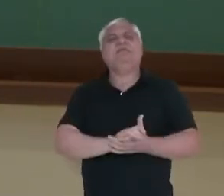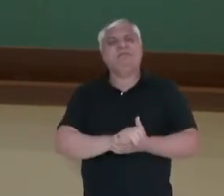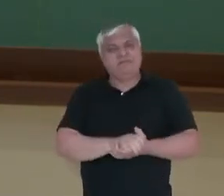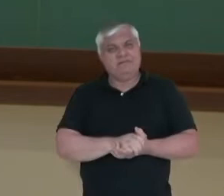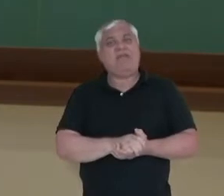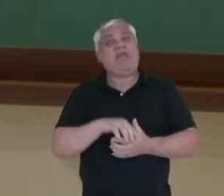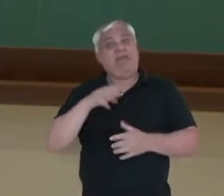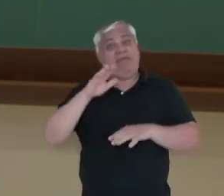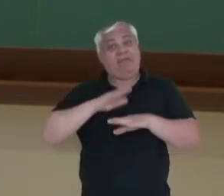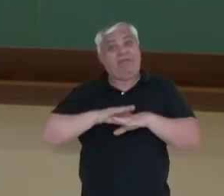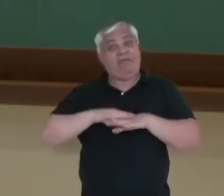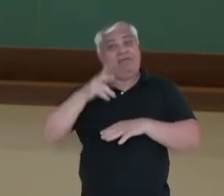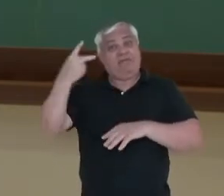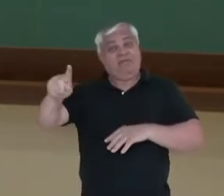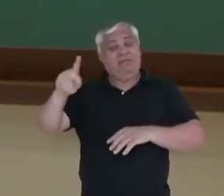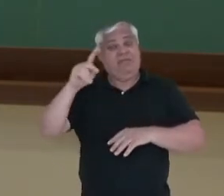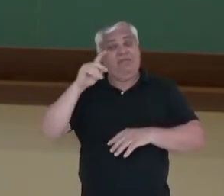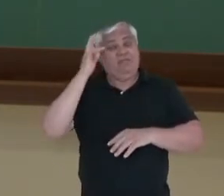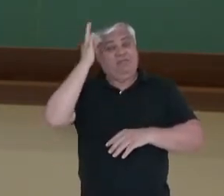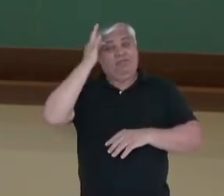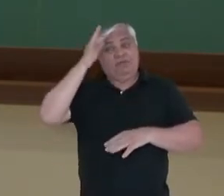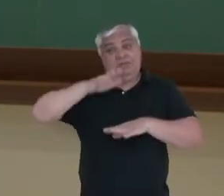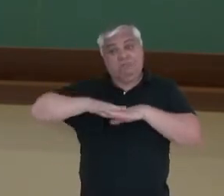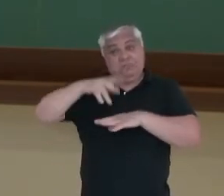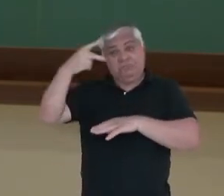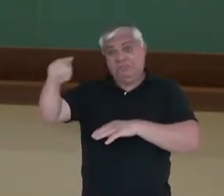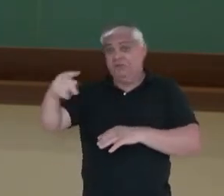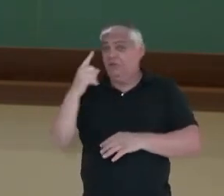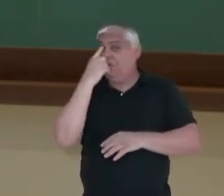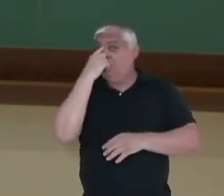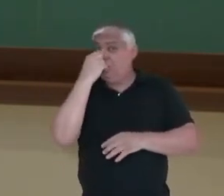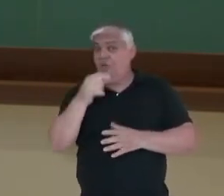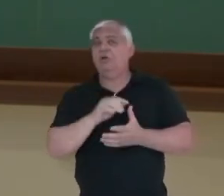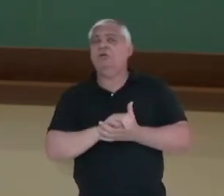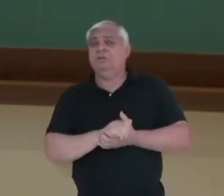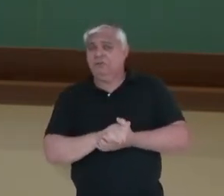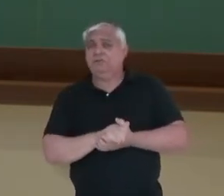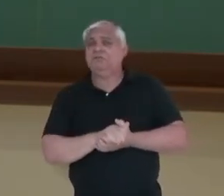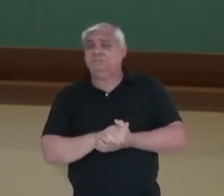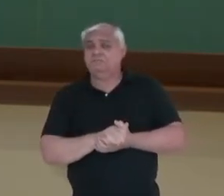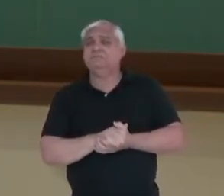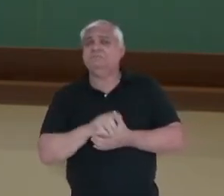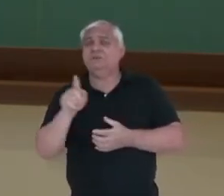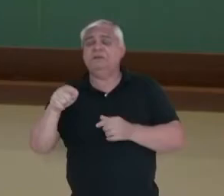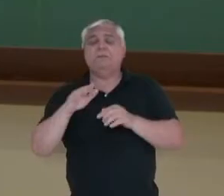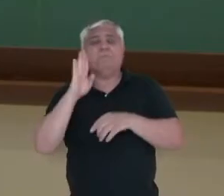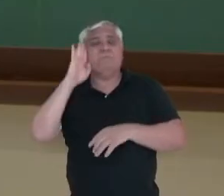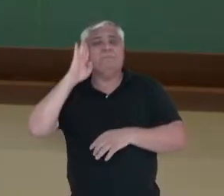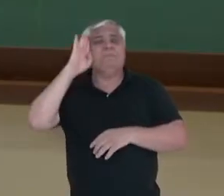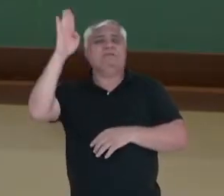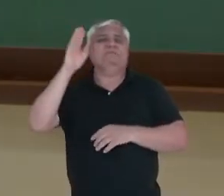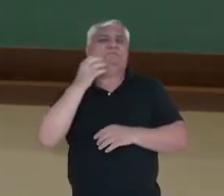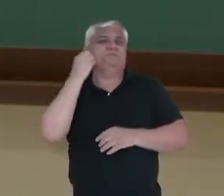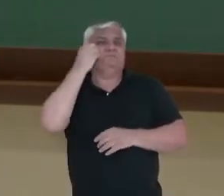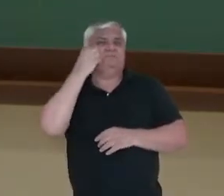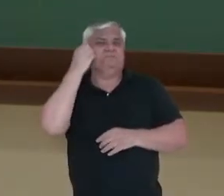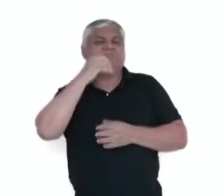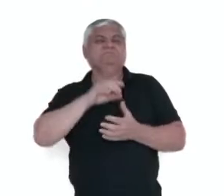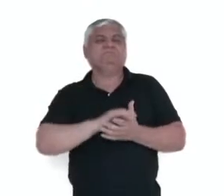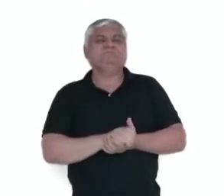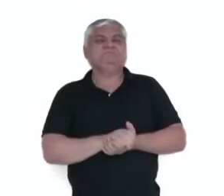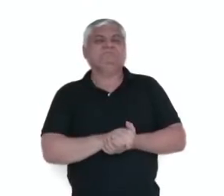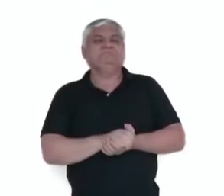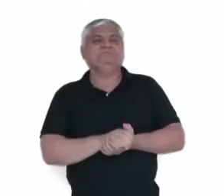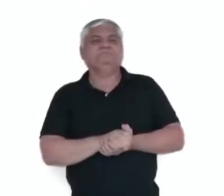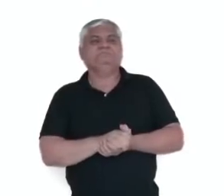uma teoria empirista importante, ele ficou conhecido como um dos principais empiristas britânicos. No campo